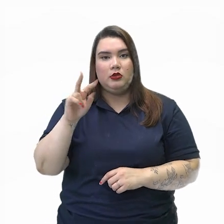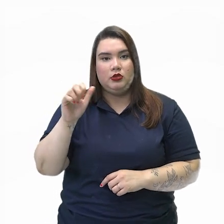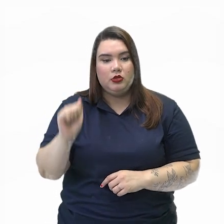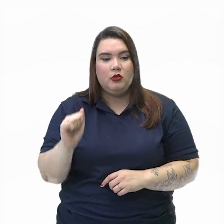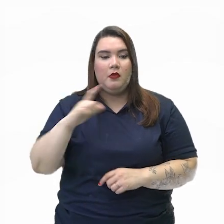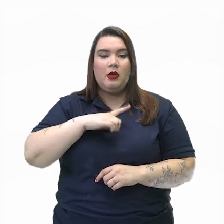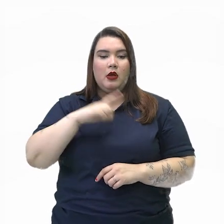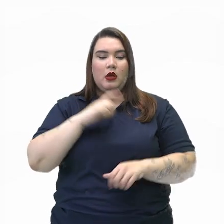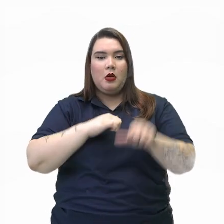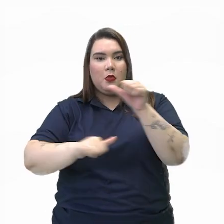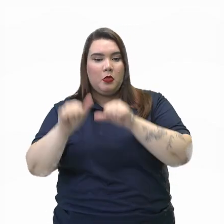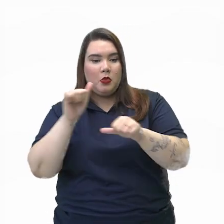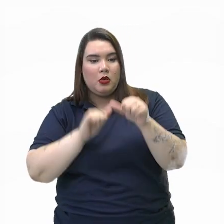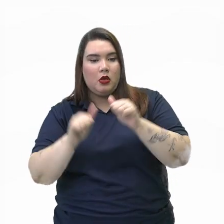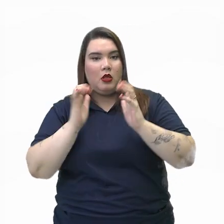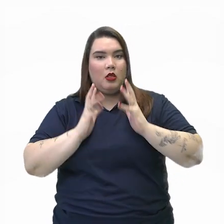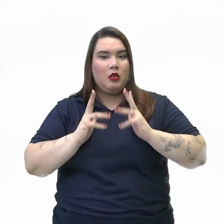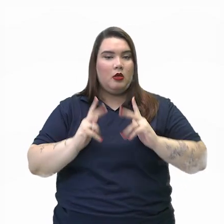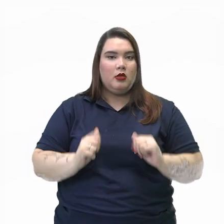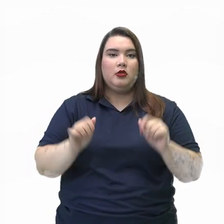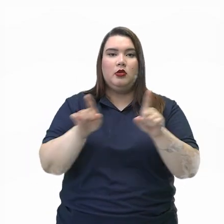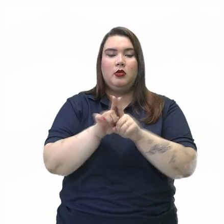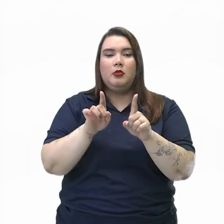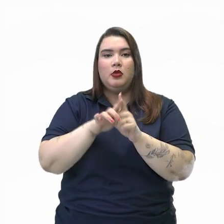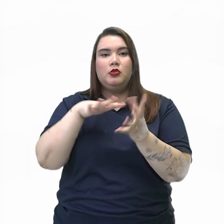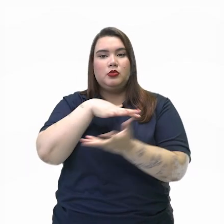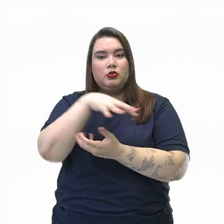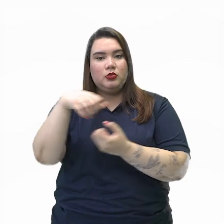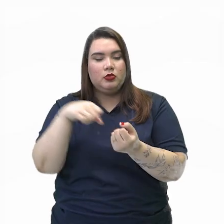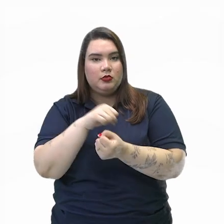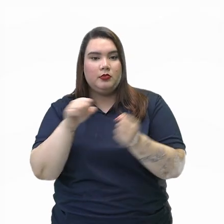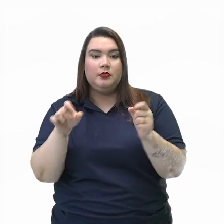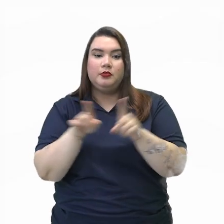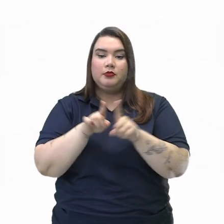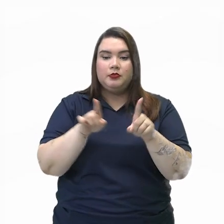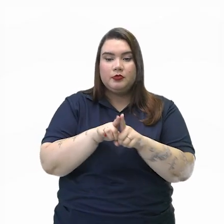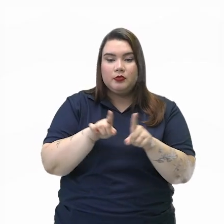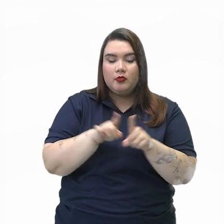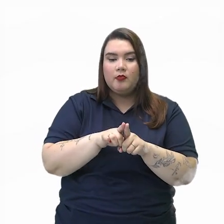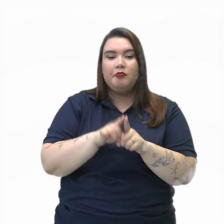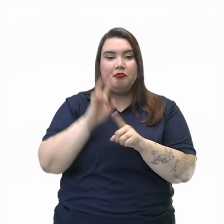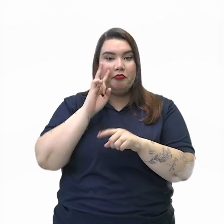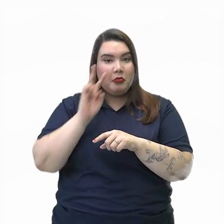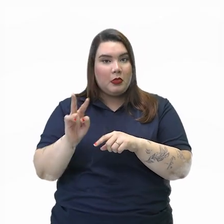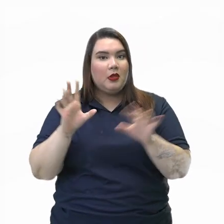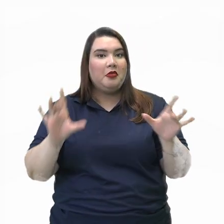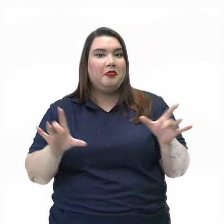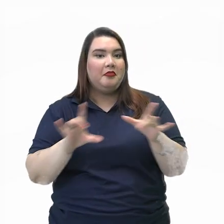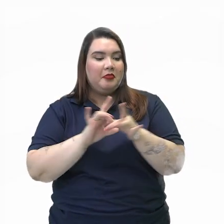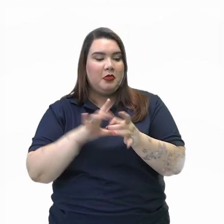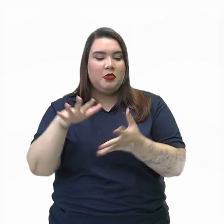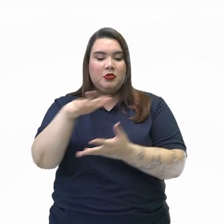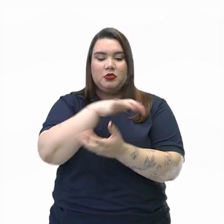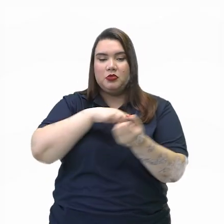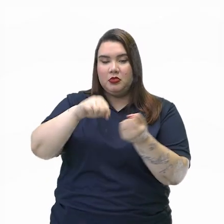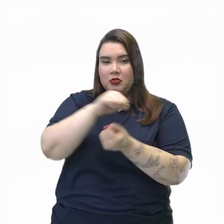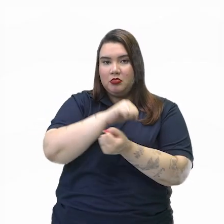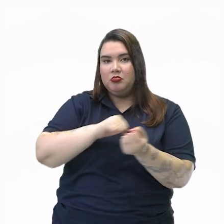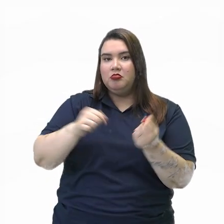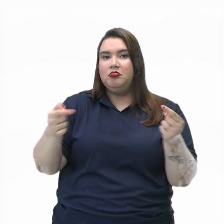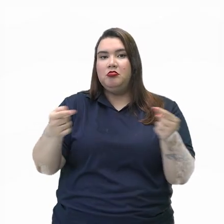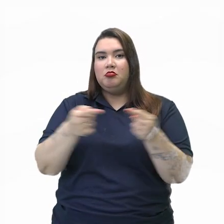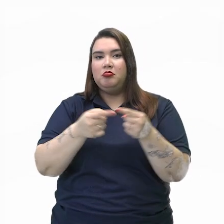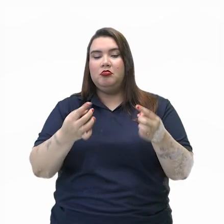alternativa, renovável, limpa e sustentável. Olha só a sustentabilidade aí envolvida com